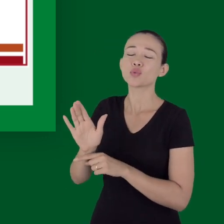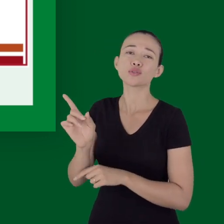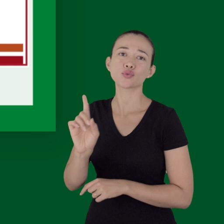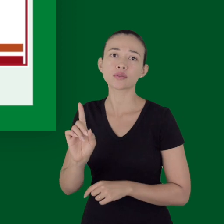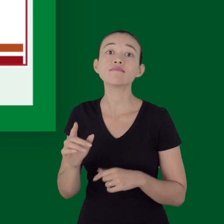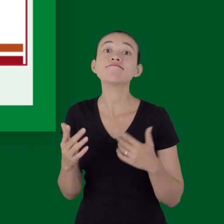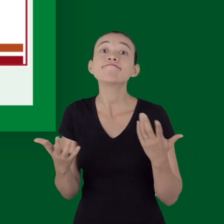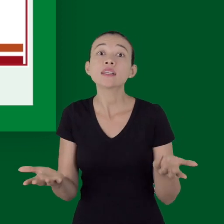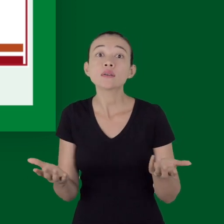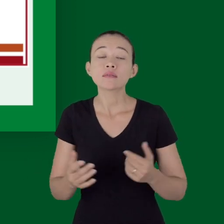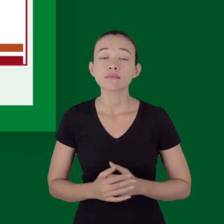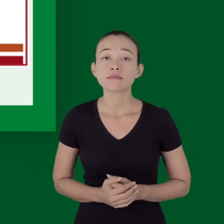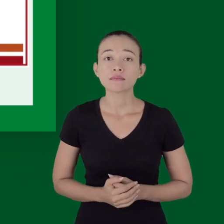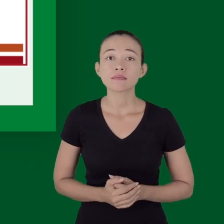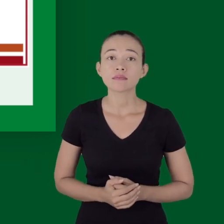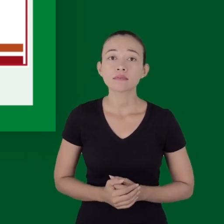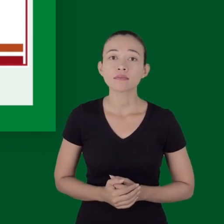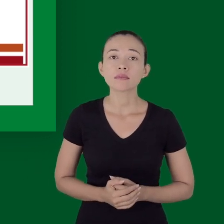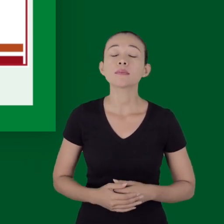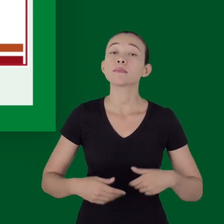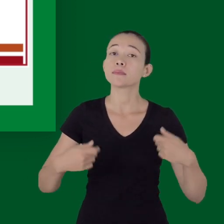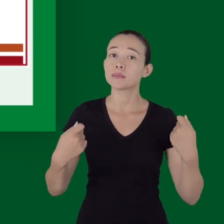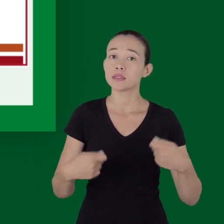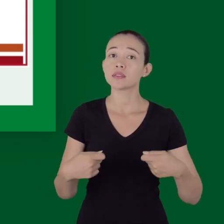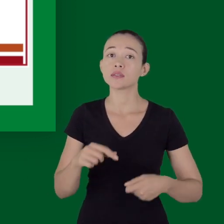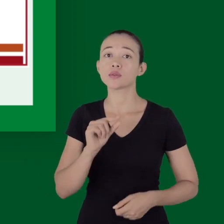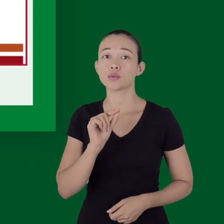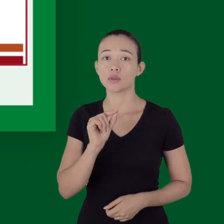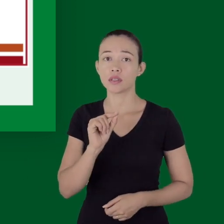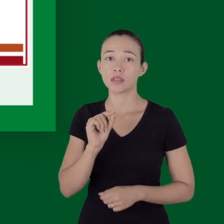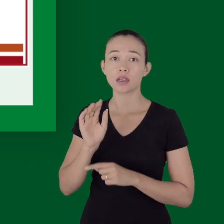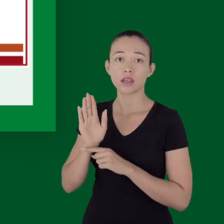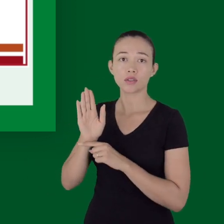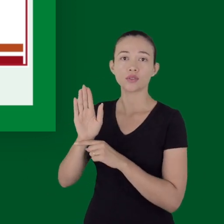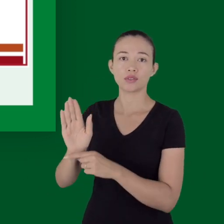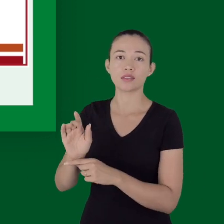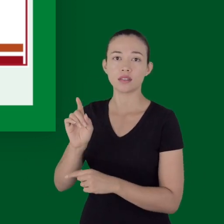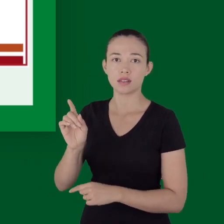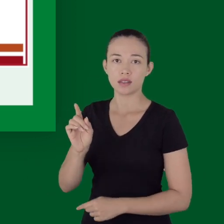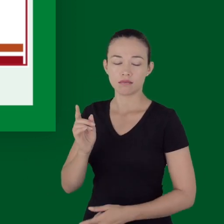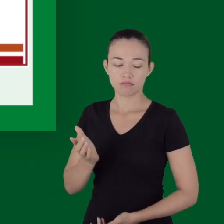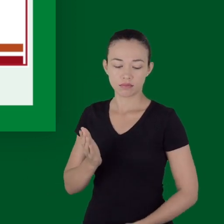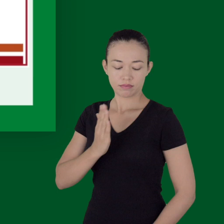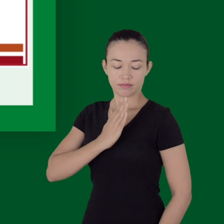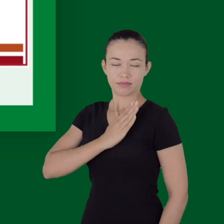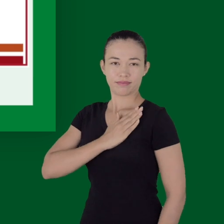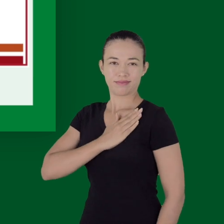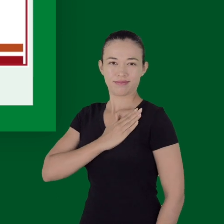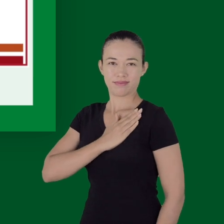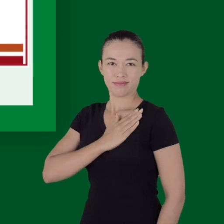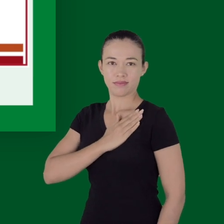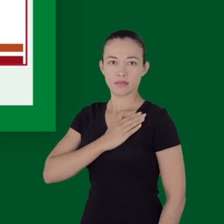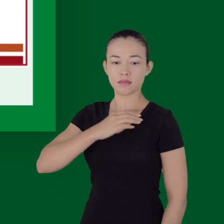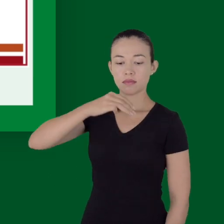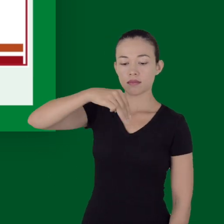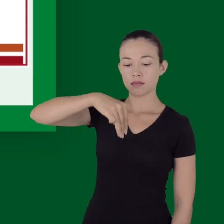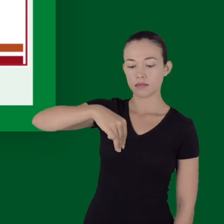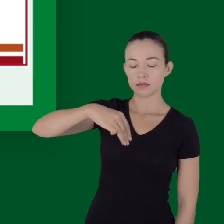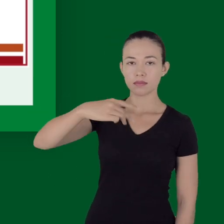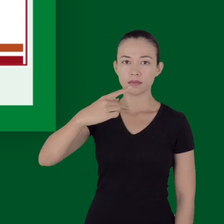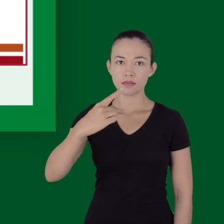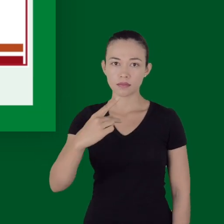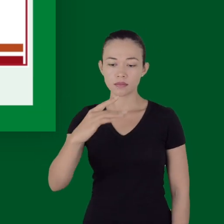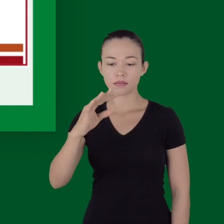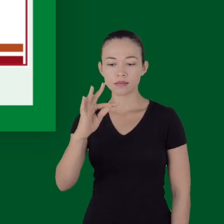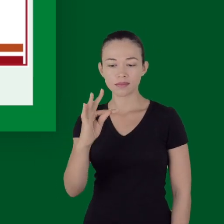às novas drogas que a gente ainda pode fazer. Então, neste momento, você já deve dar preferência a colocar um